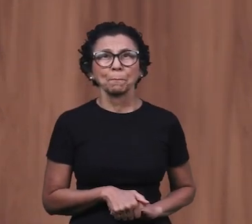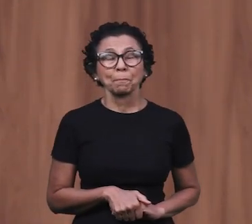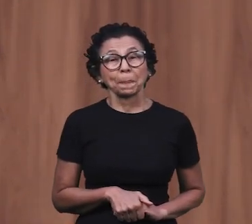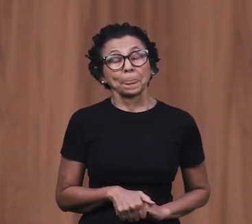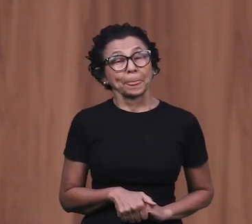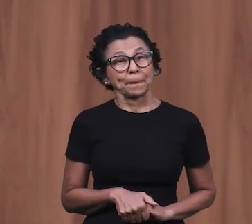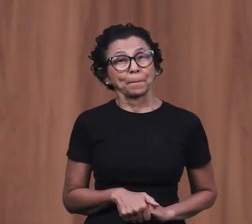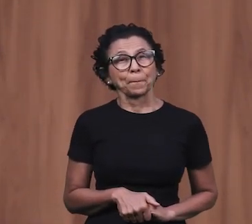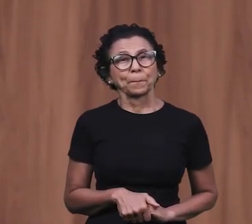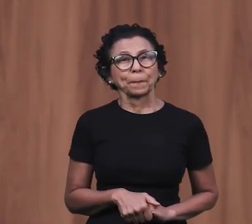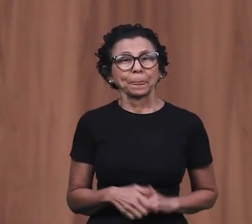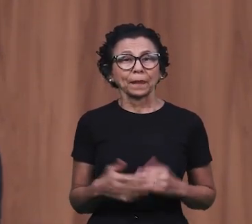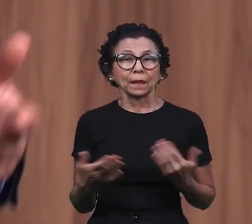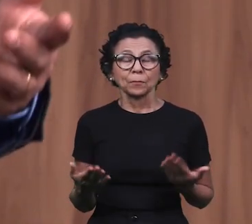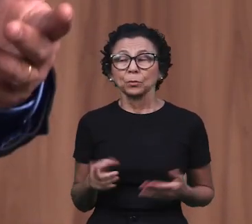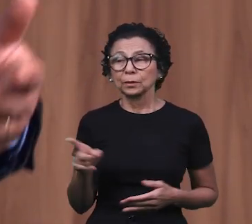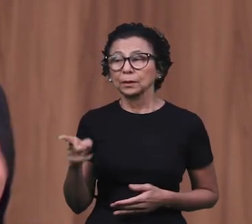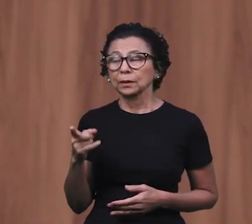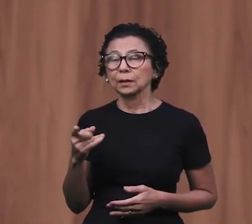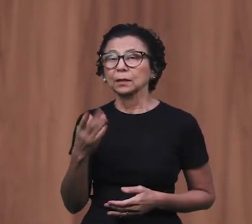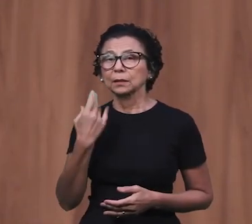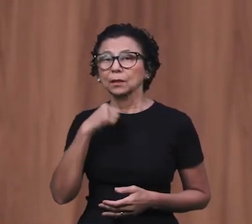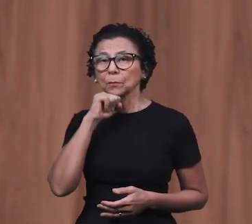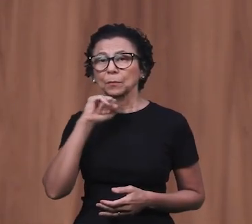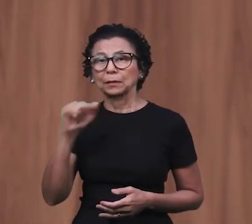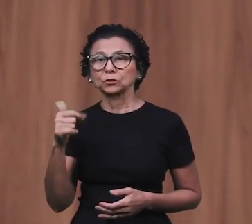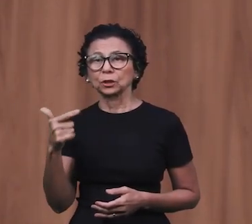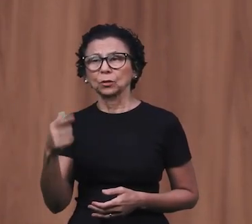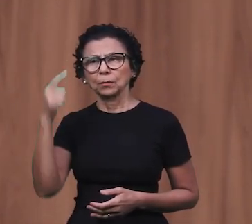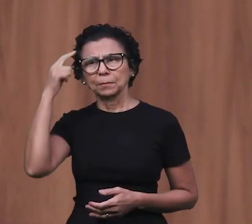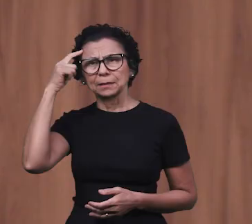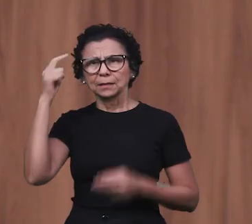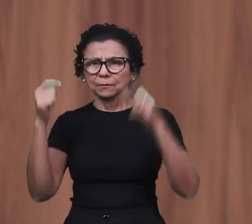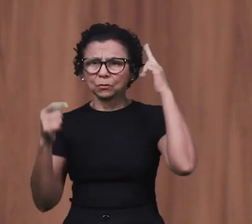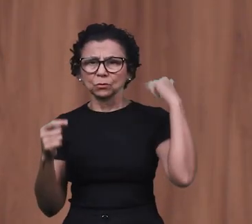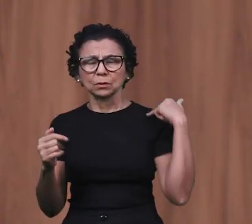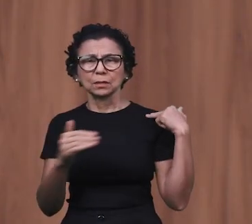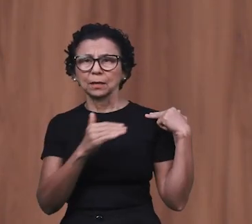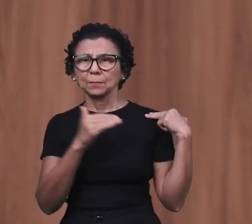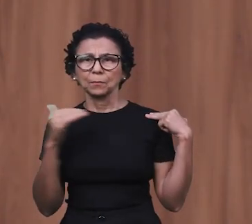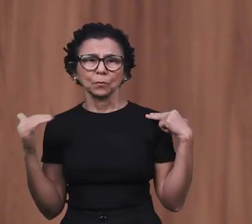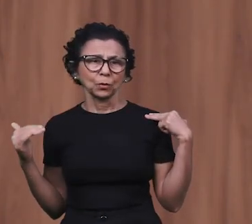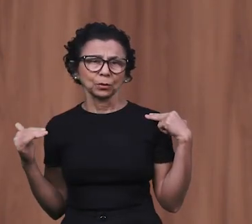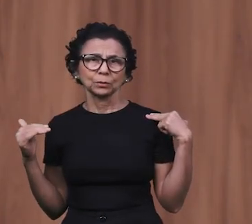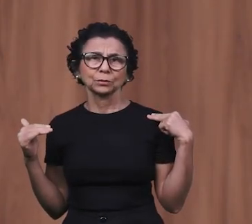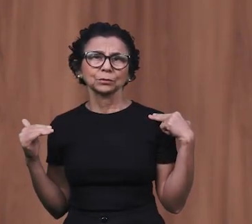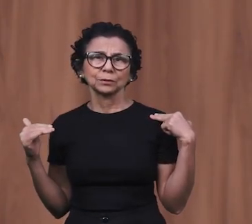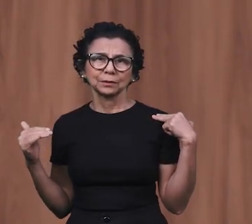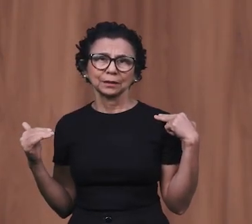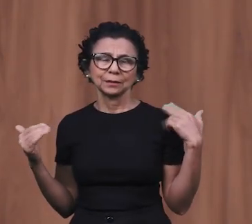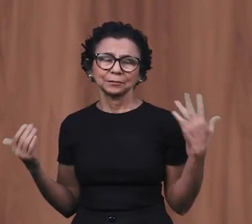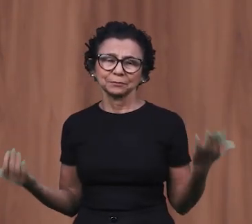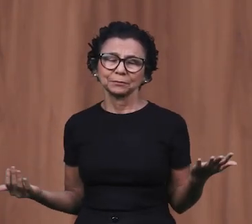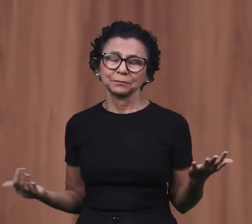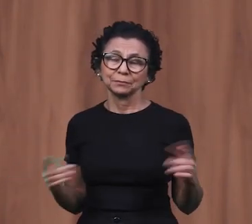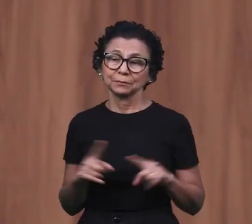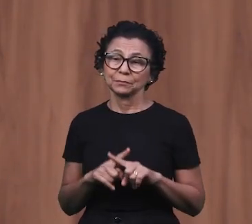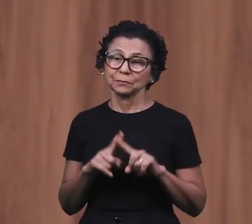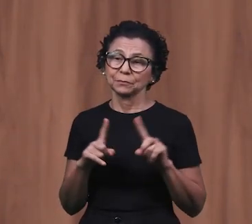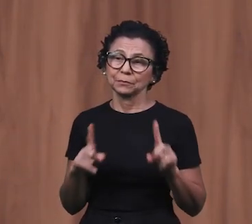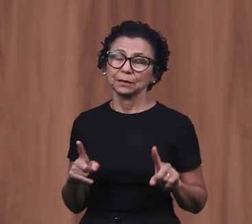José estava morto. A prova era a túnica ensanguentada, mas ali estava quem? Benjamim, para atestar,